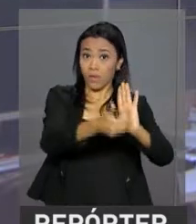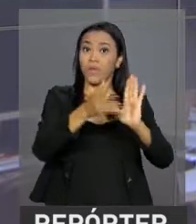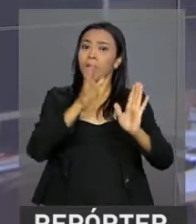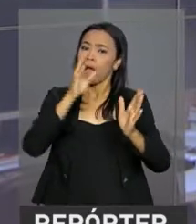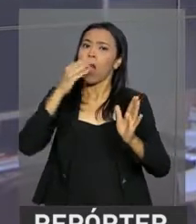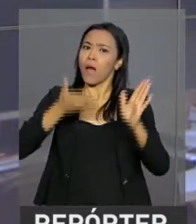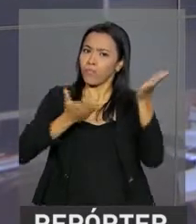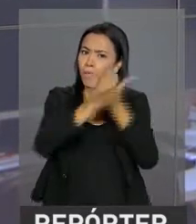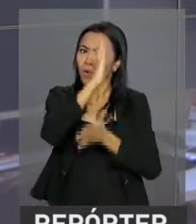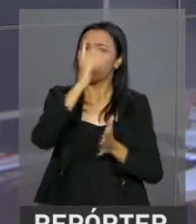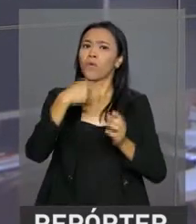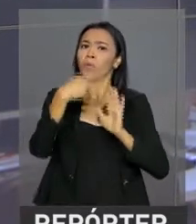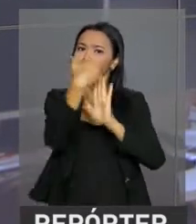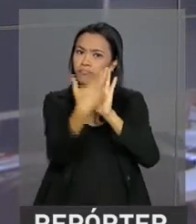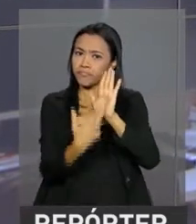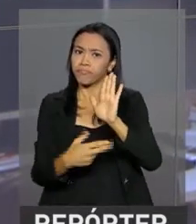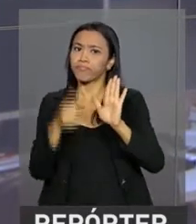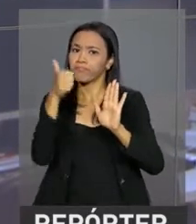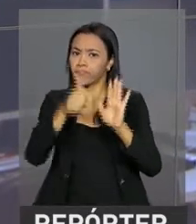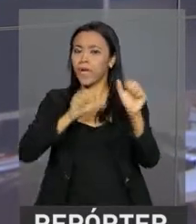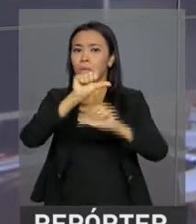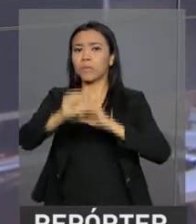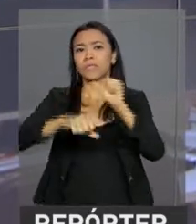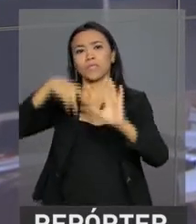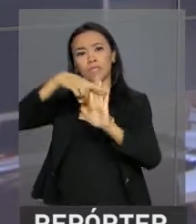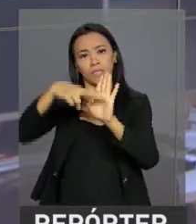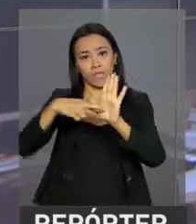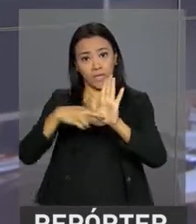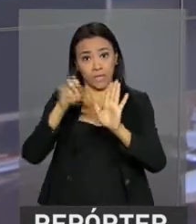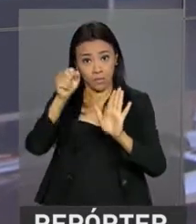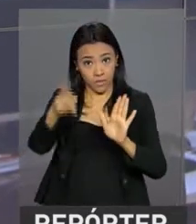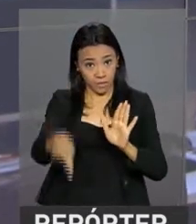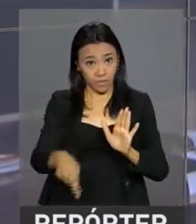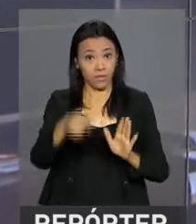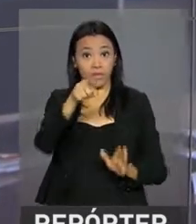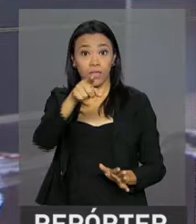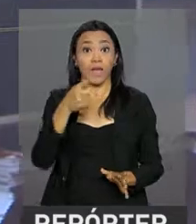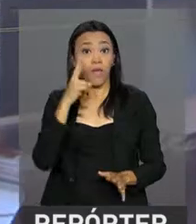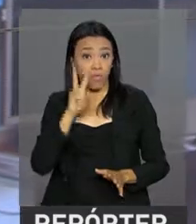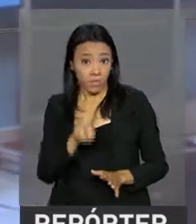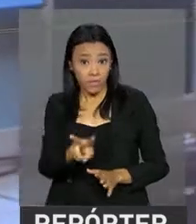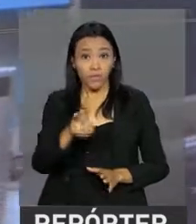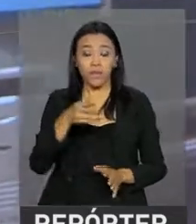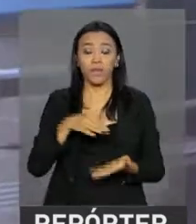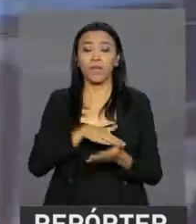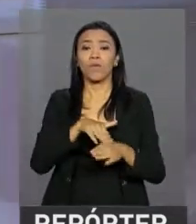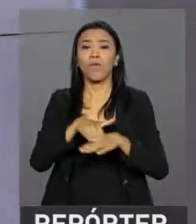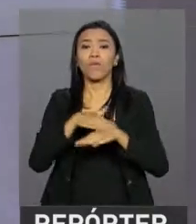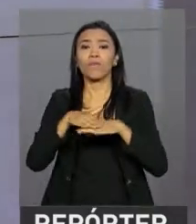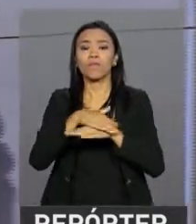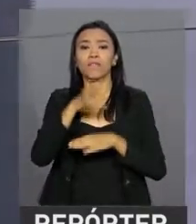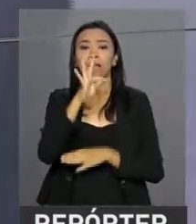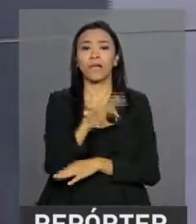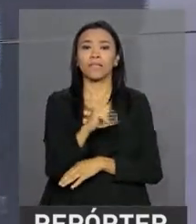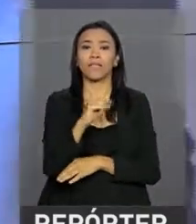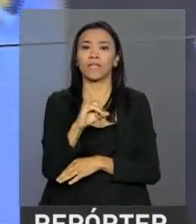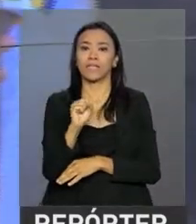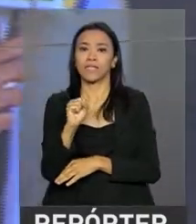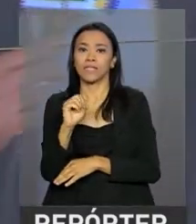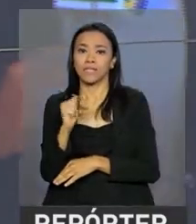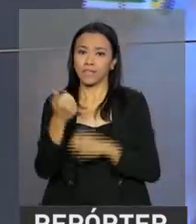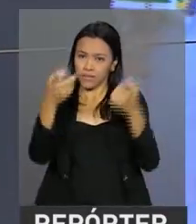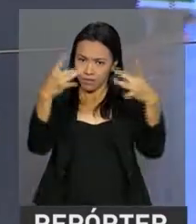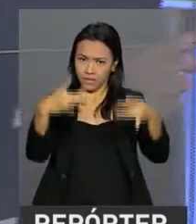à tramitação da reforma da previdência social vamos conversar então ao vivo com a repórter thaíssa dias que está no palácio do planalto